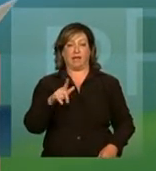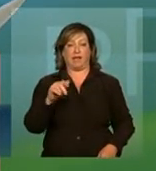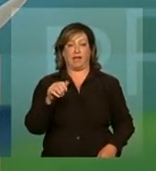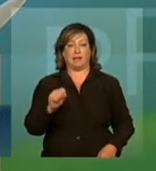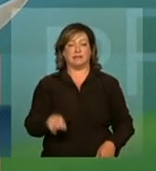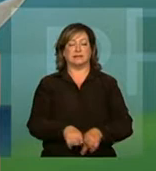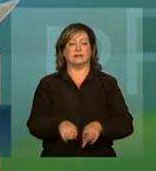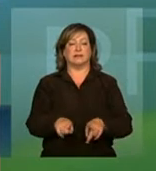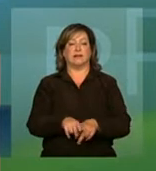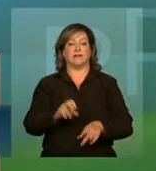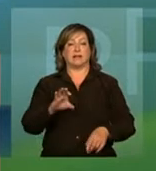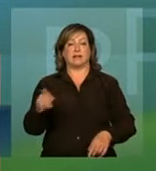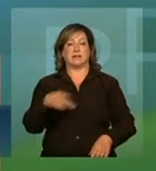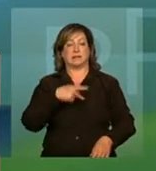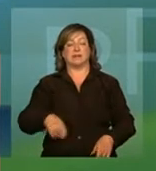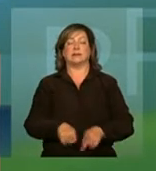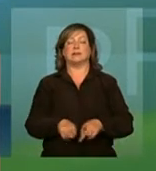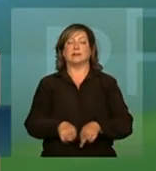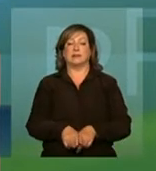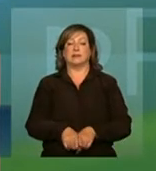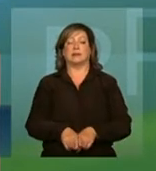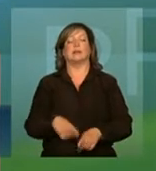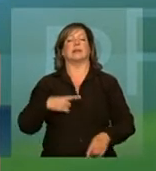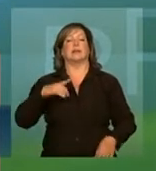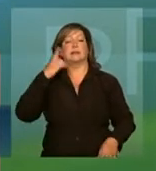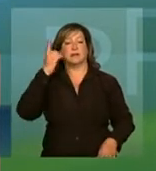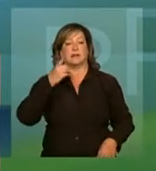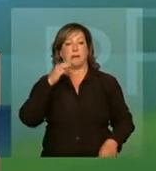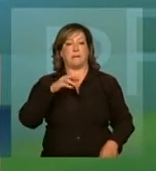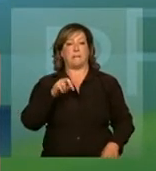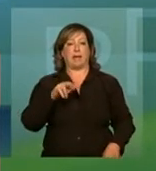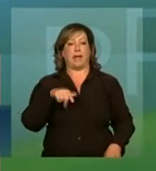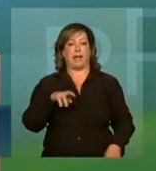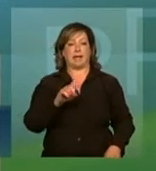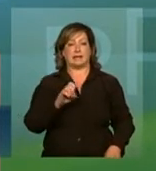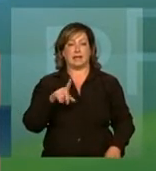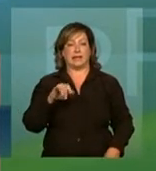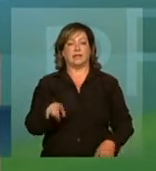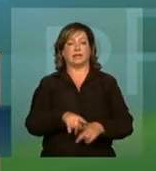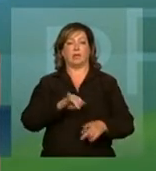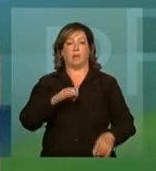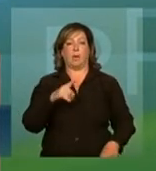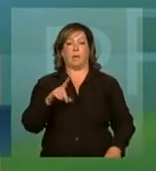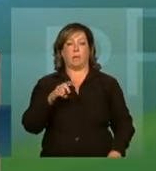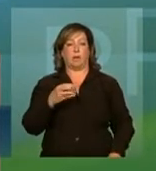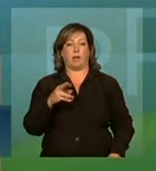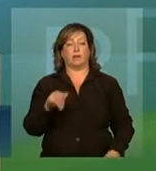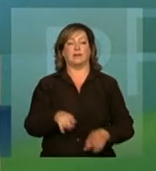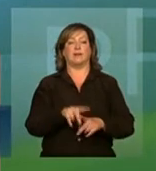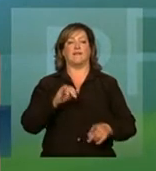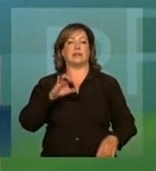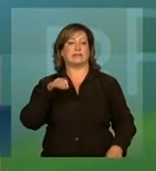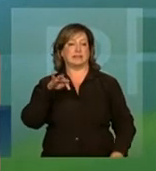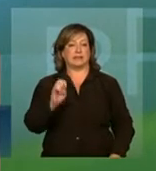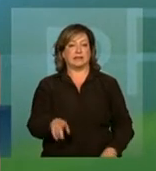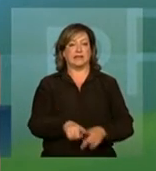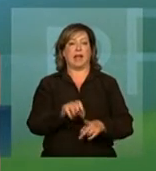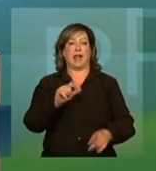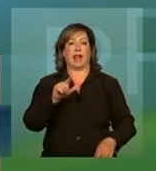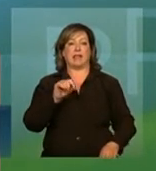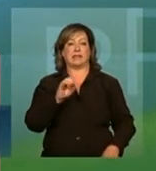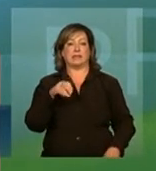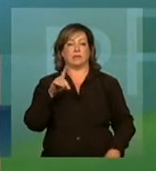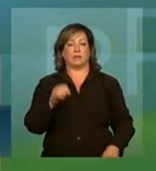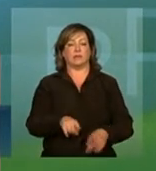Deputados, deputado Nelson Marqueselli, deputado Jorge Bitar, João Moraes, deputado Vicente Cândido, Alessandro